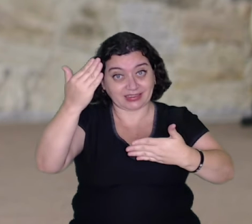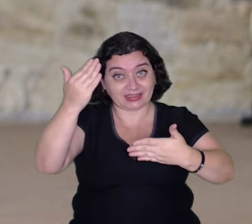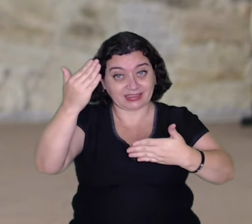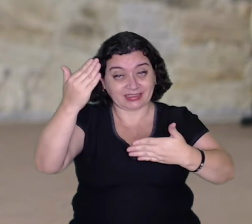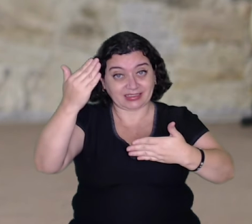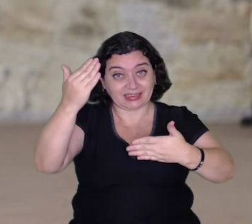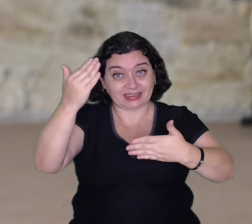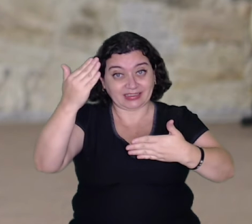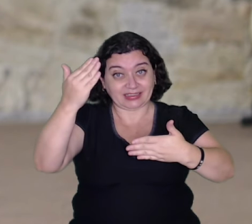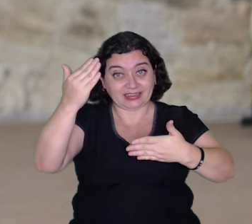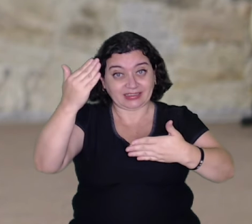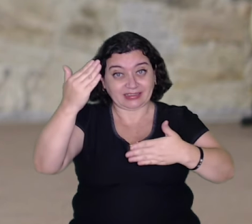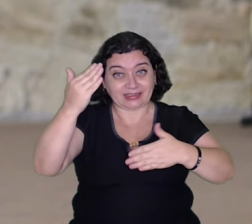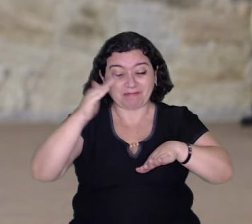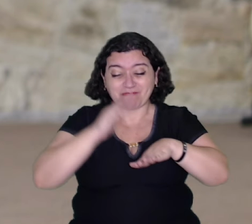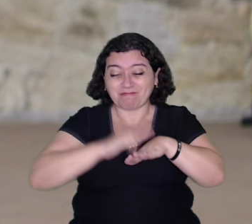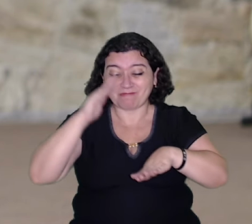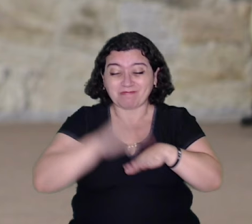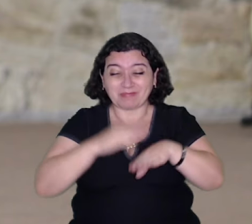armas mais potentes